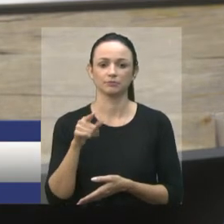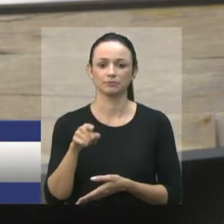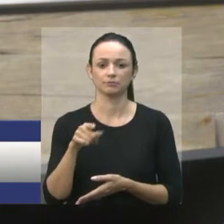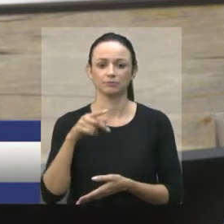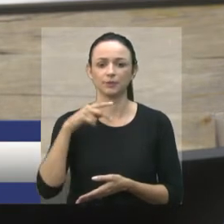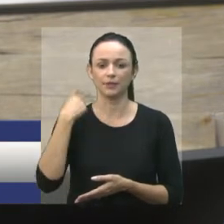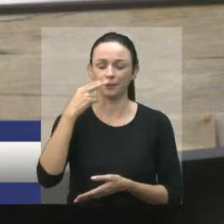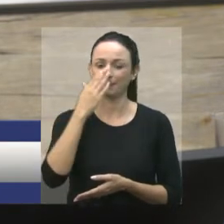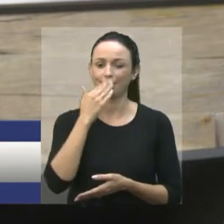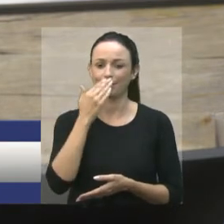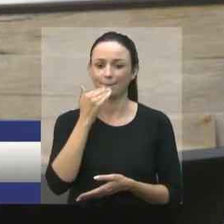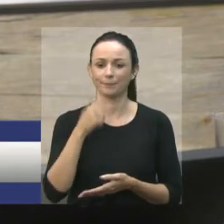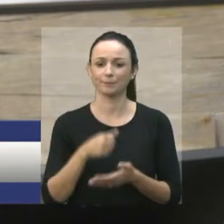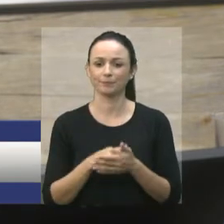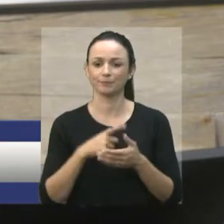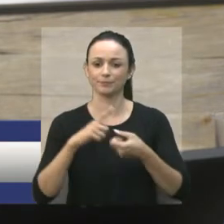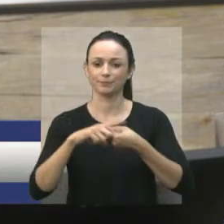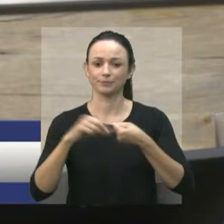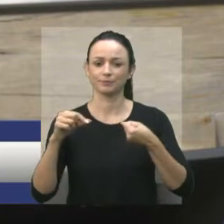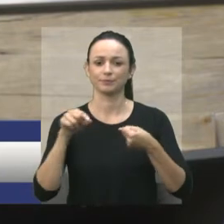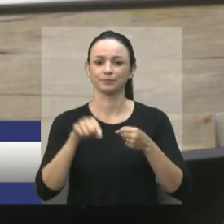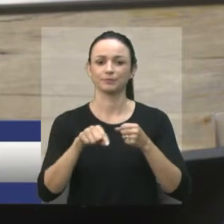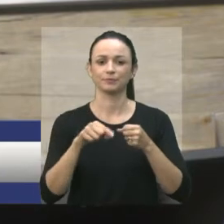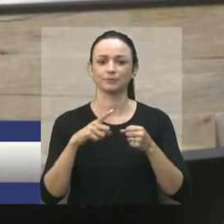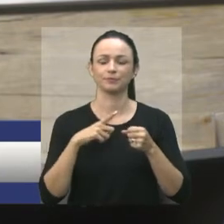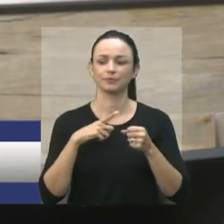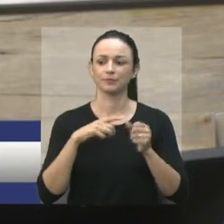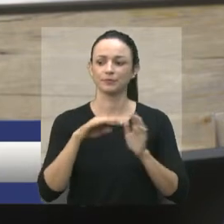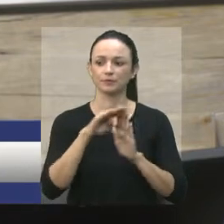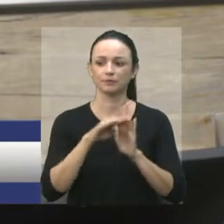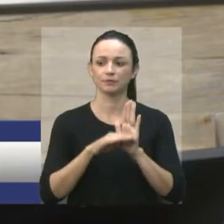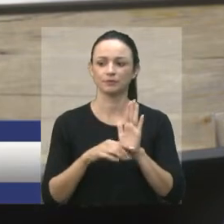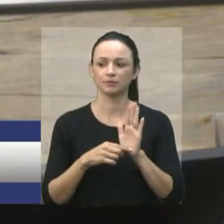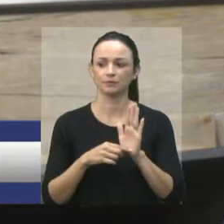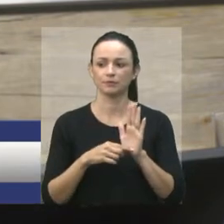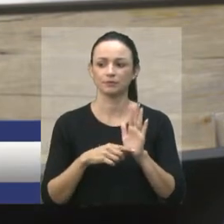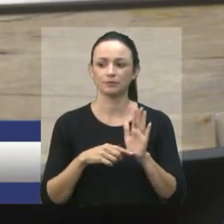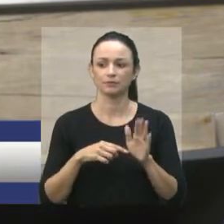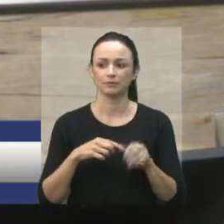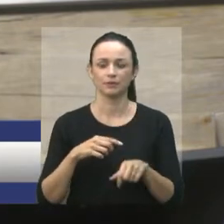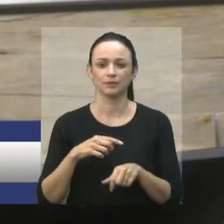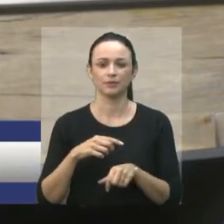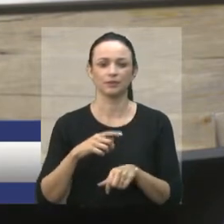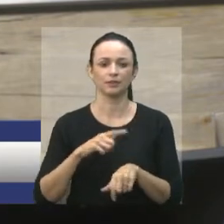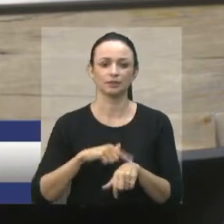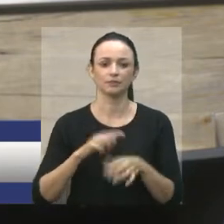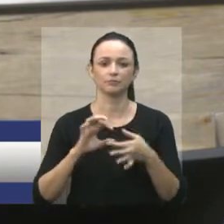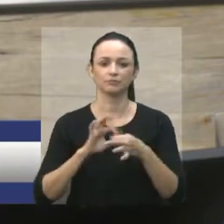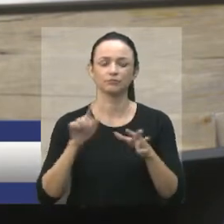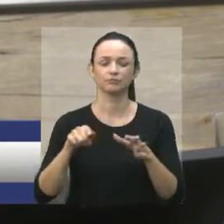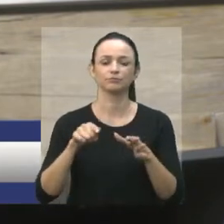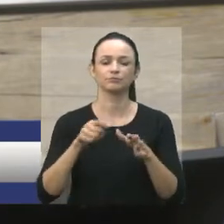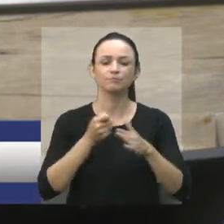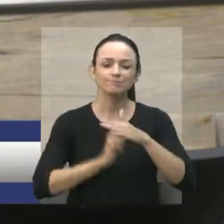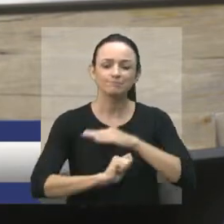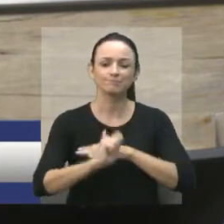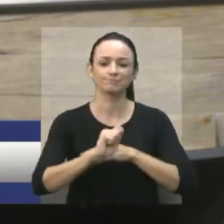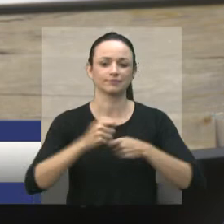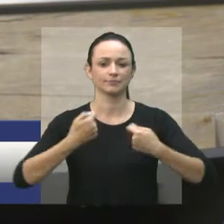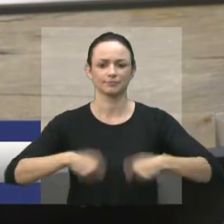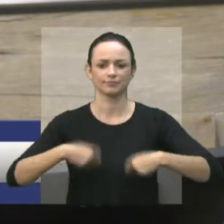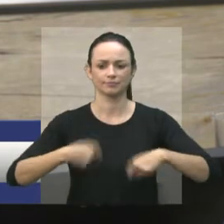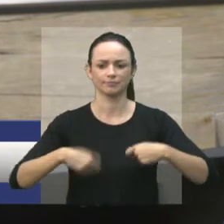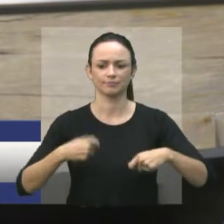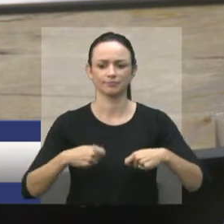Borgo. Insere artigo no capítulo das disposições finais, autorizando a promoção dos investimentos